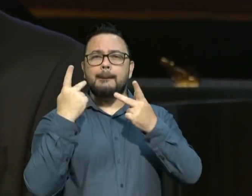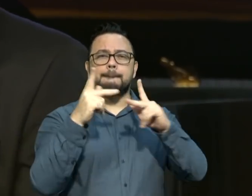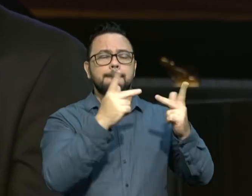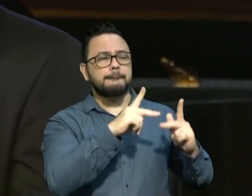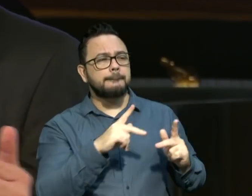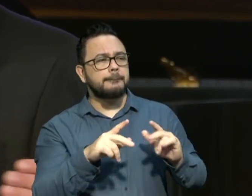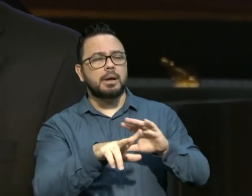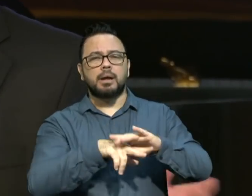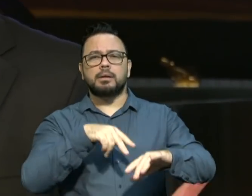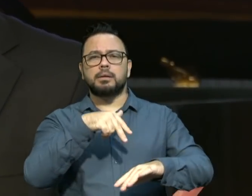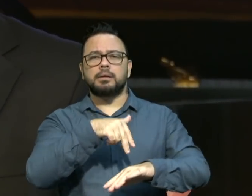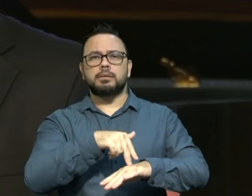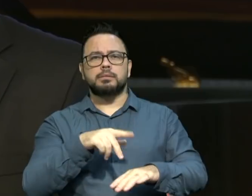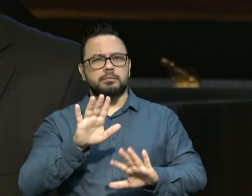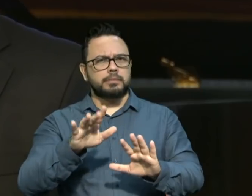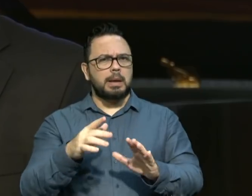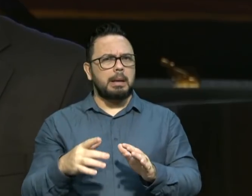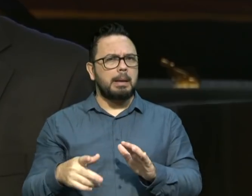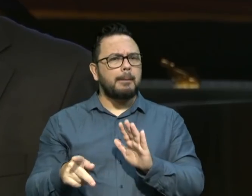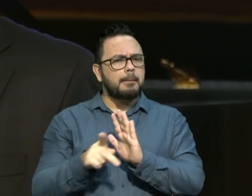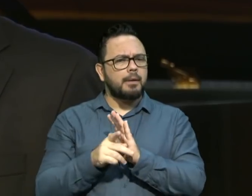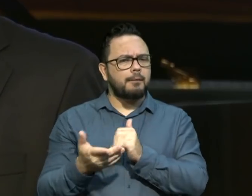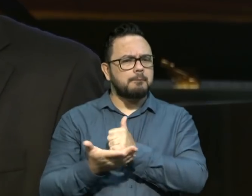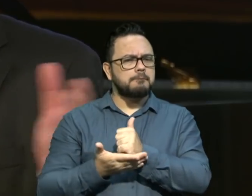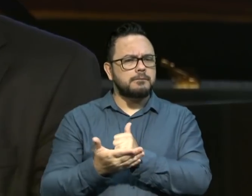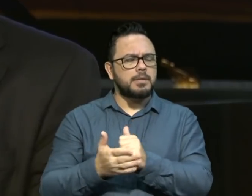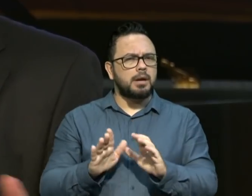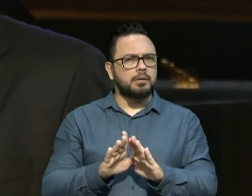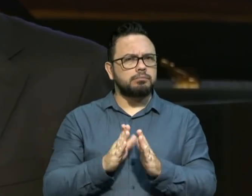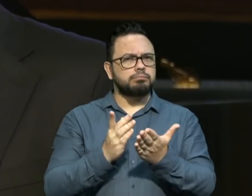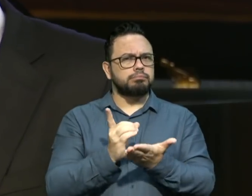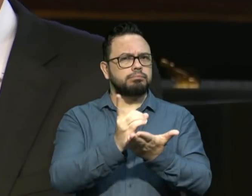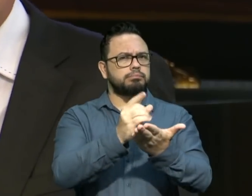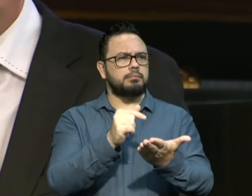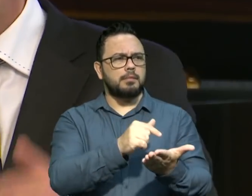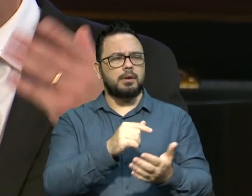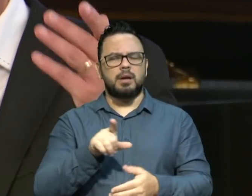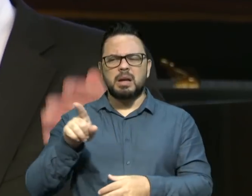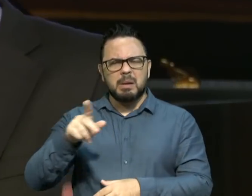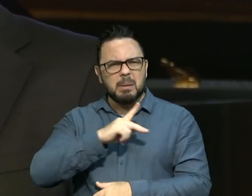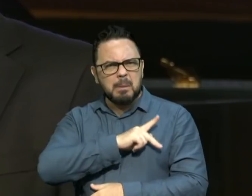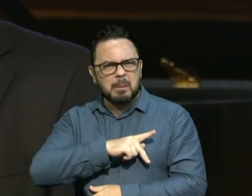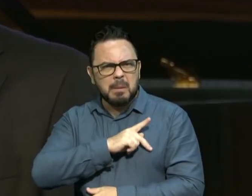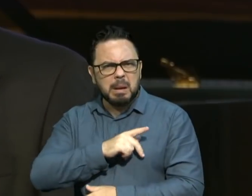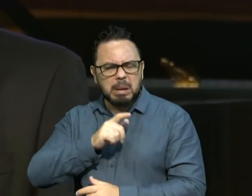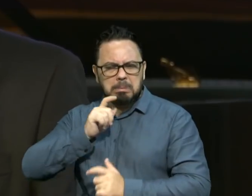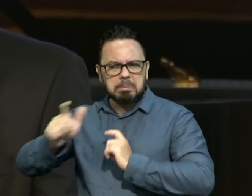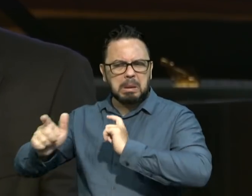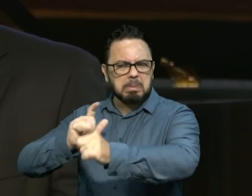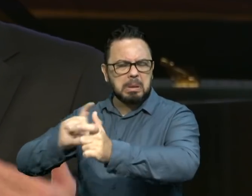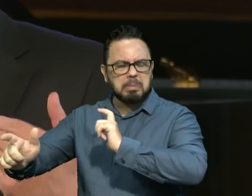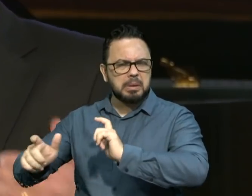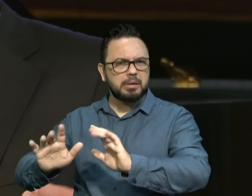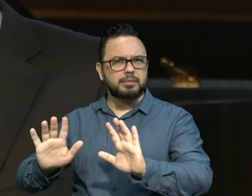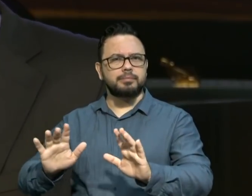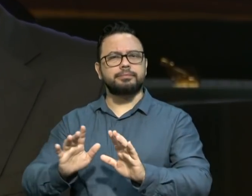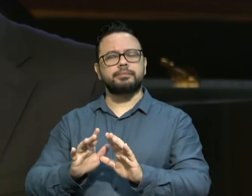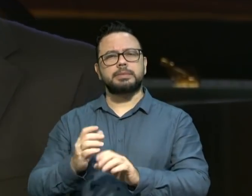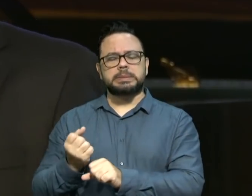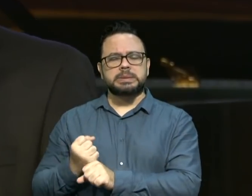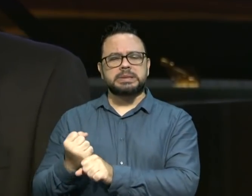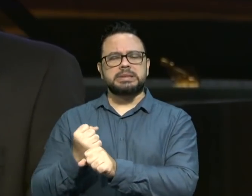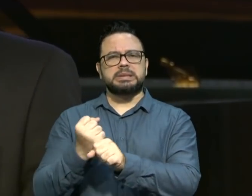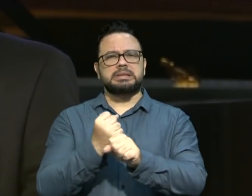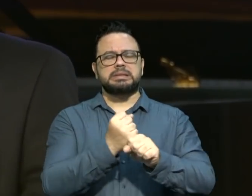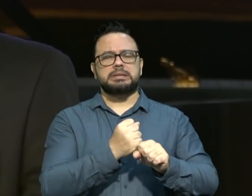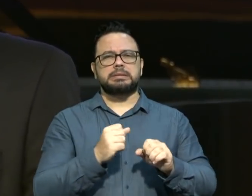Paulo é ridicularizado é mas Paulo fundo ali uma igreja com o passar dos anos essa igreja tem